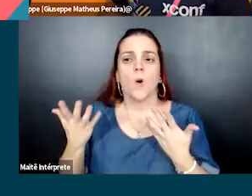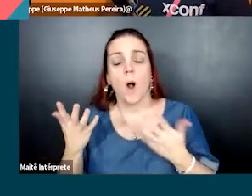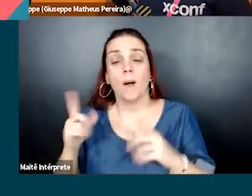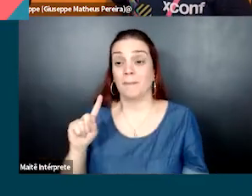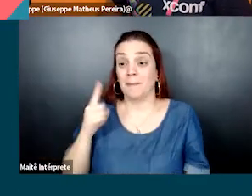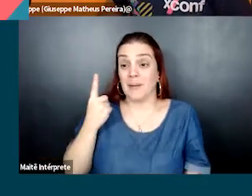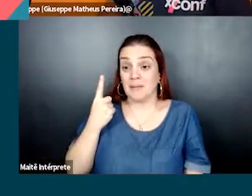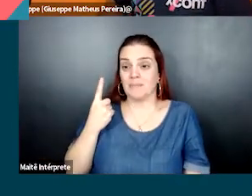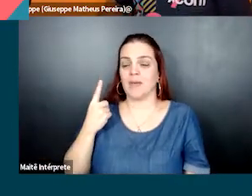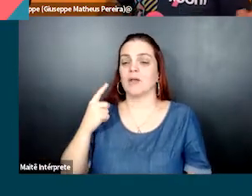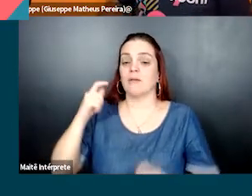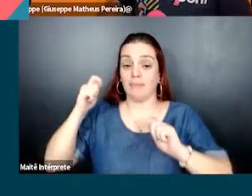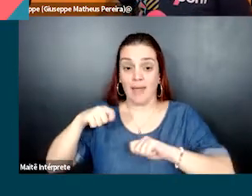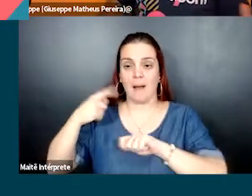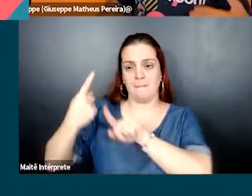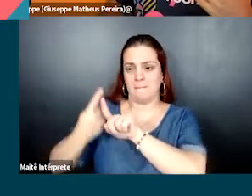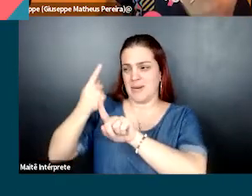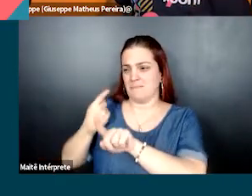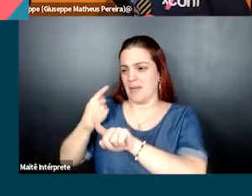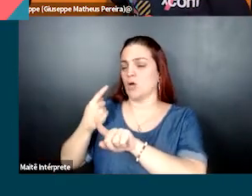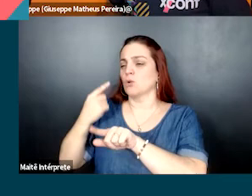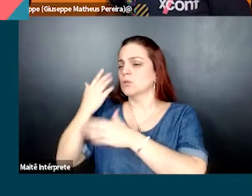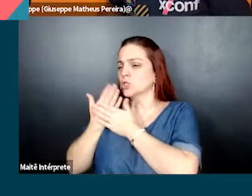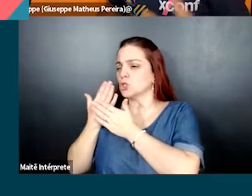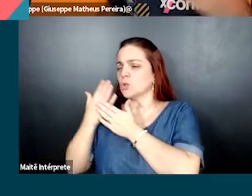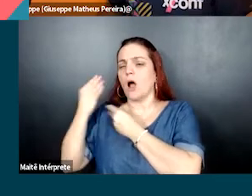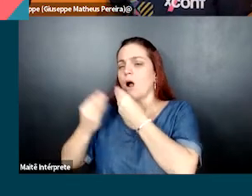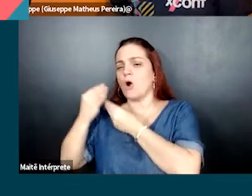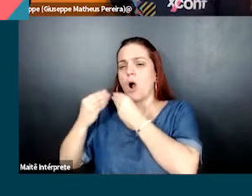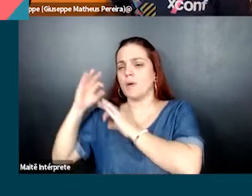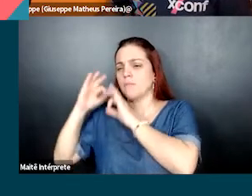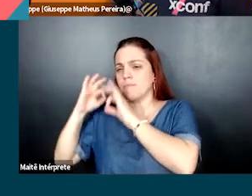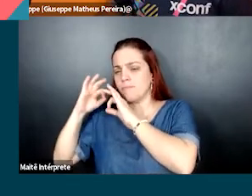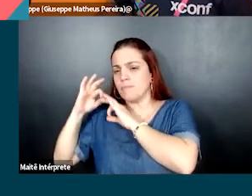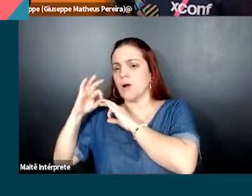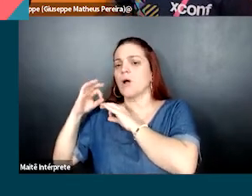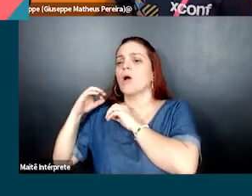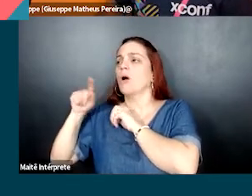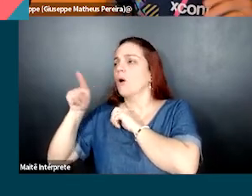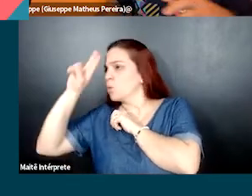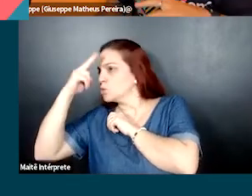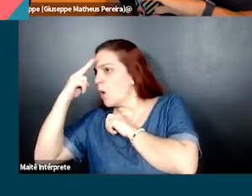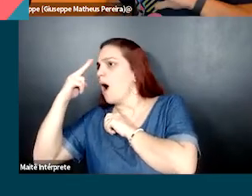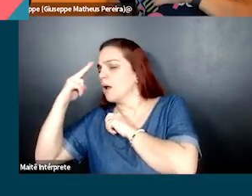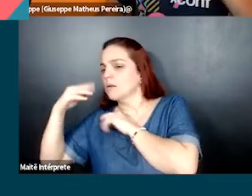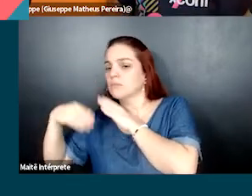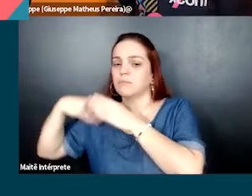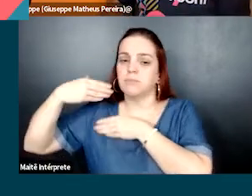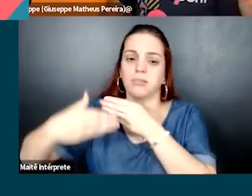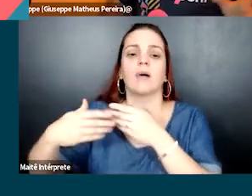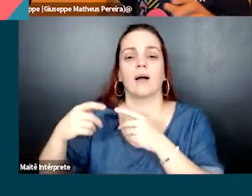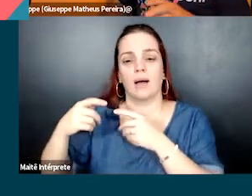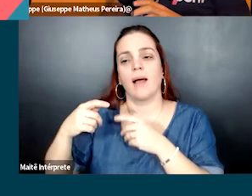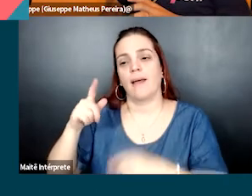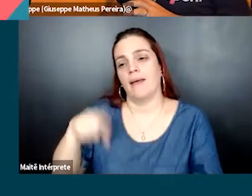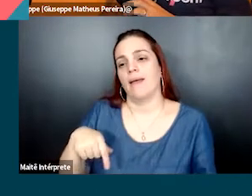podem fazer é praticar Event Storm, estudar modelagem e a jornada do usuário. É um game change